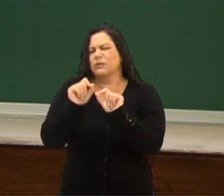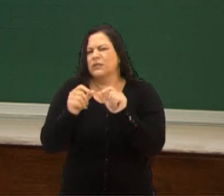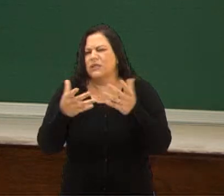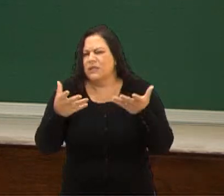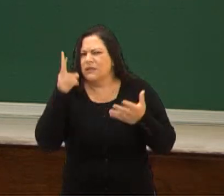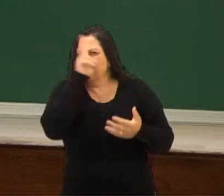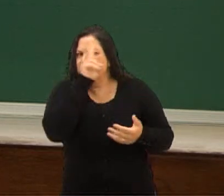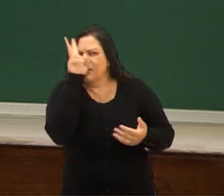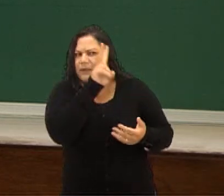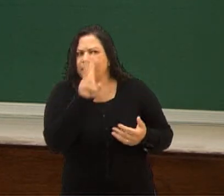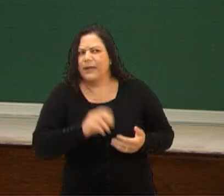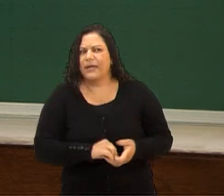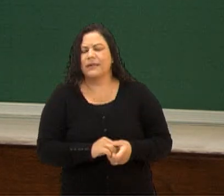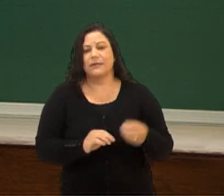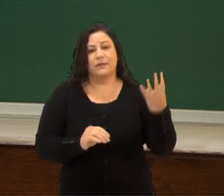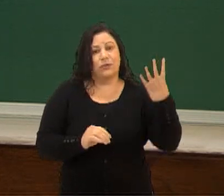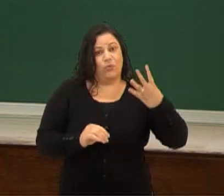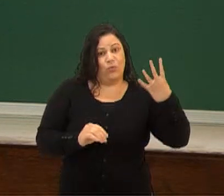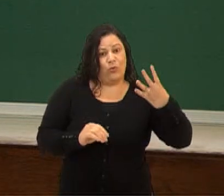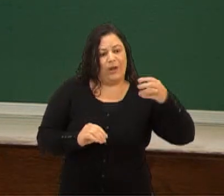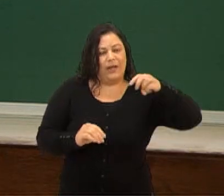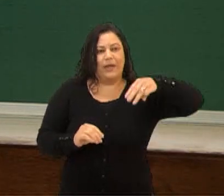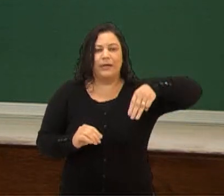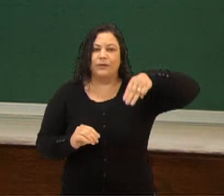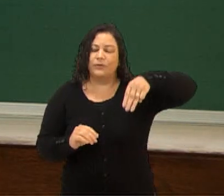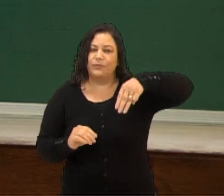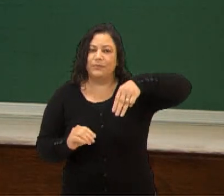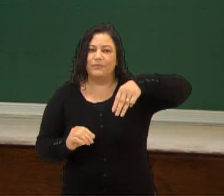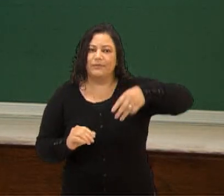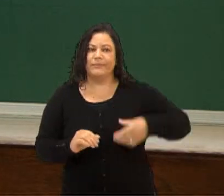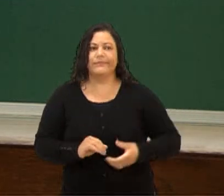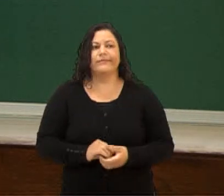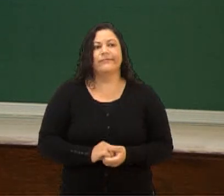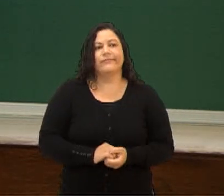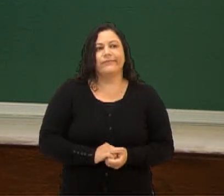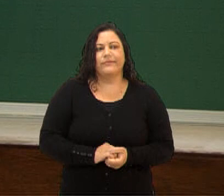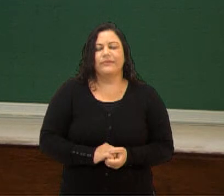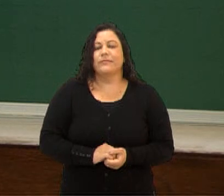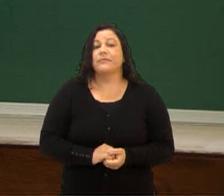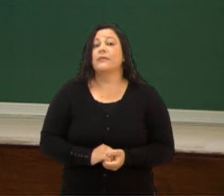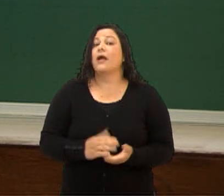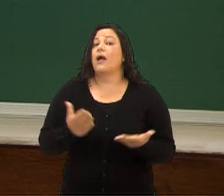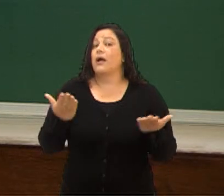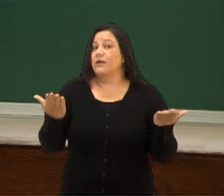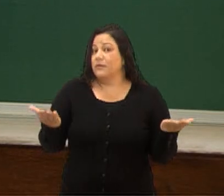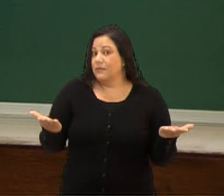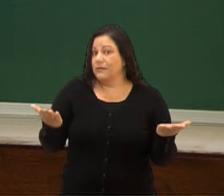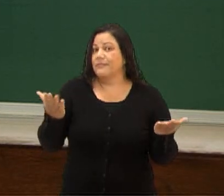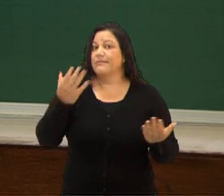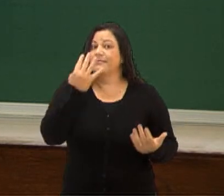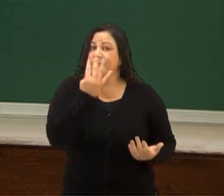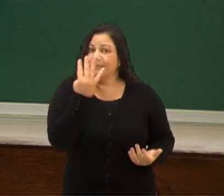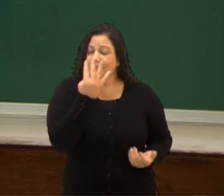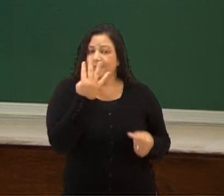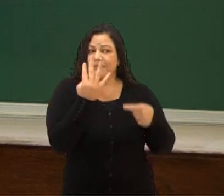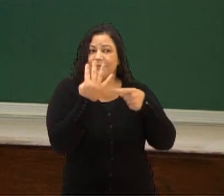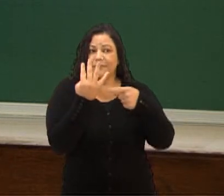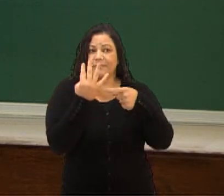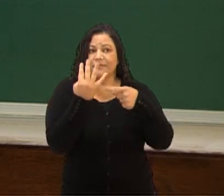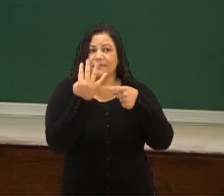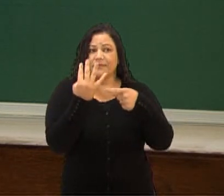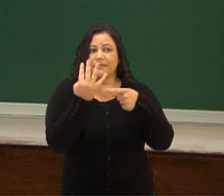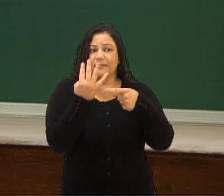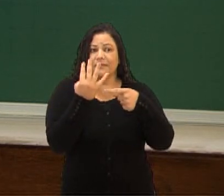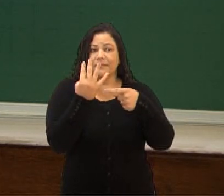Só lembrar aqui, 4 milímetros. Opa! 4 milímetros. Então, nós estamos usando